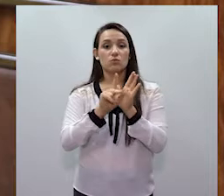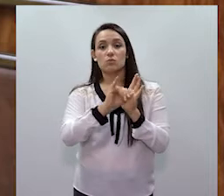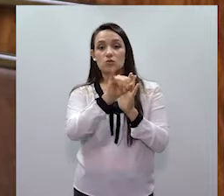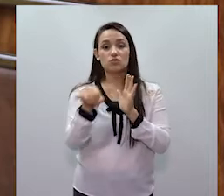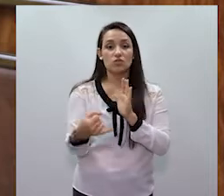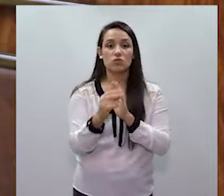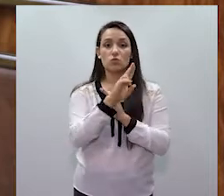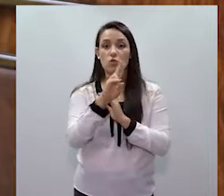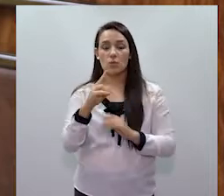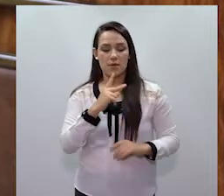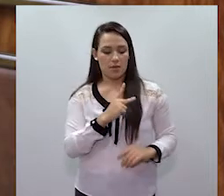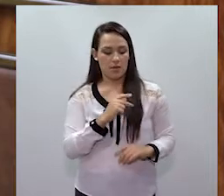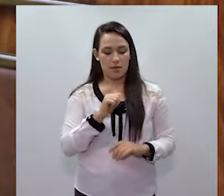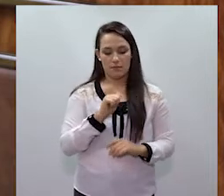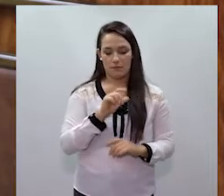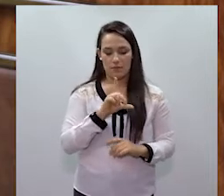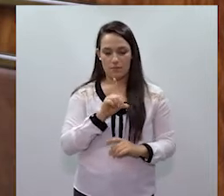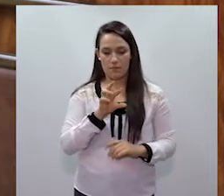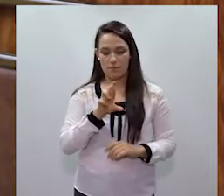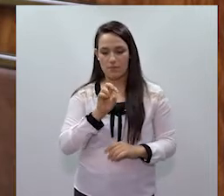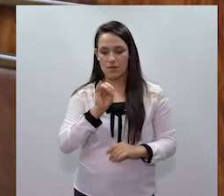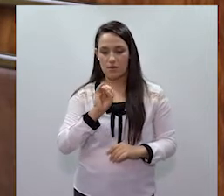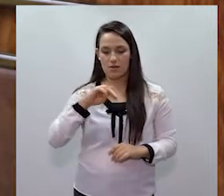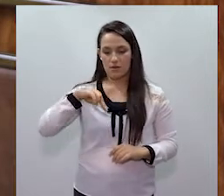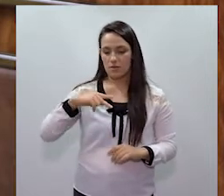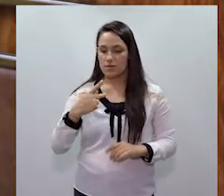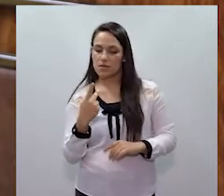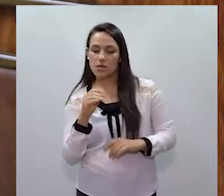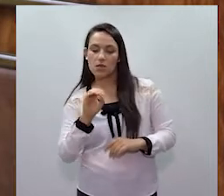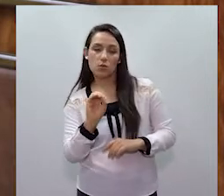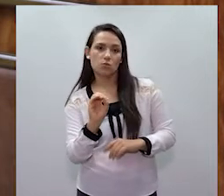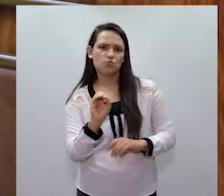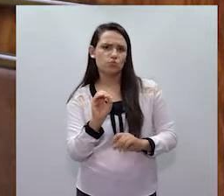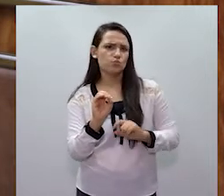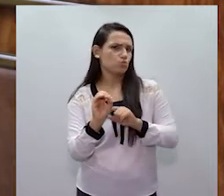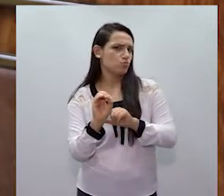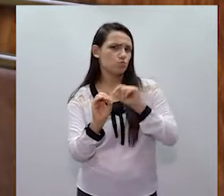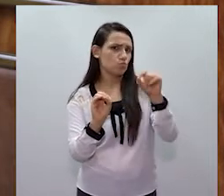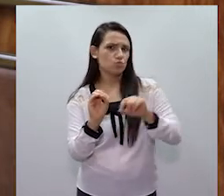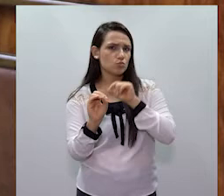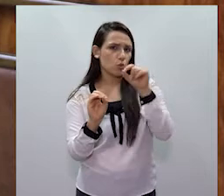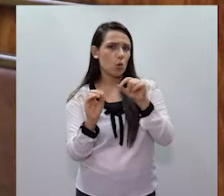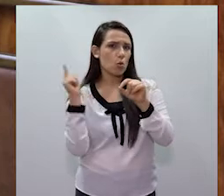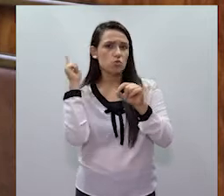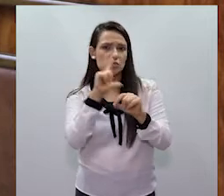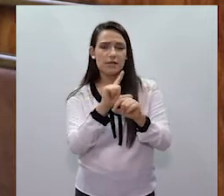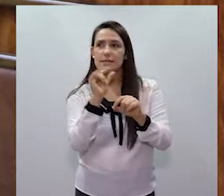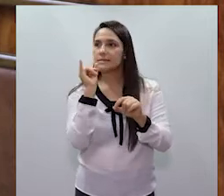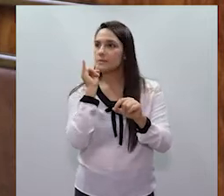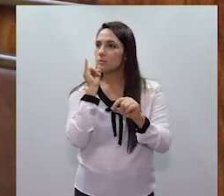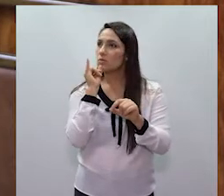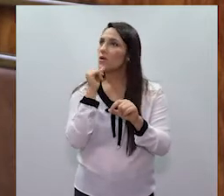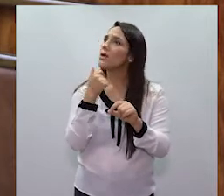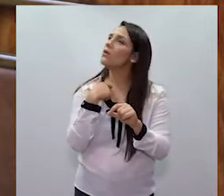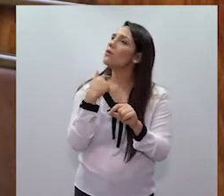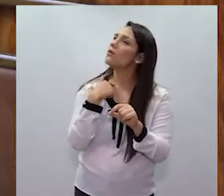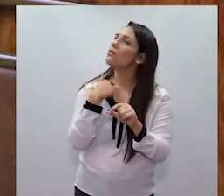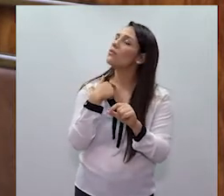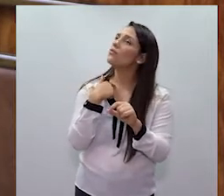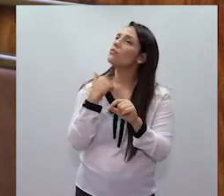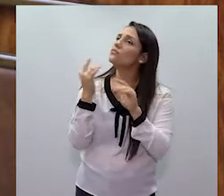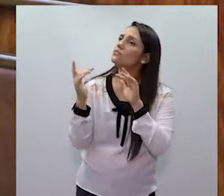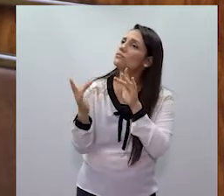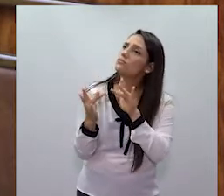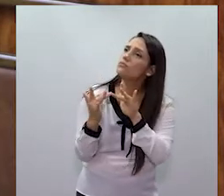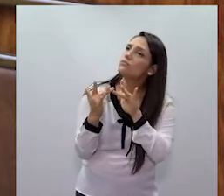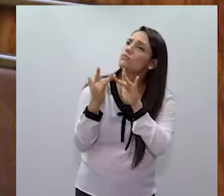já funciona há muitos anos, e o projeto Padrinho permite que a criança conviva com alguém de referência,